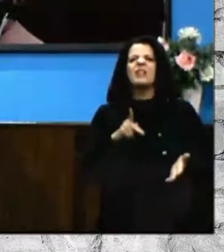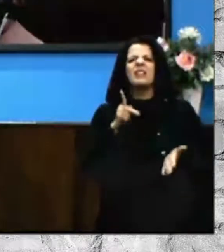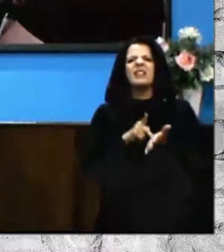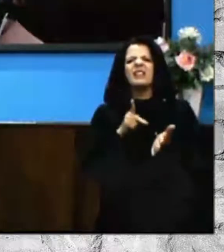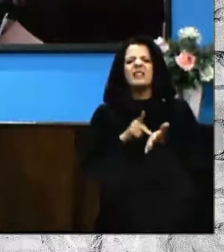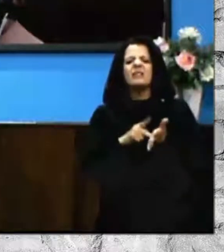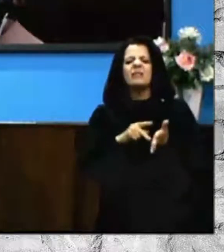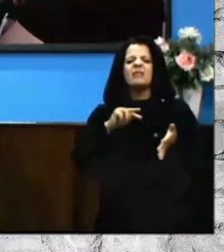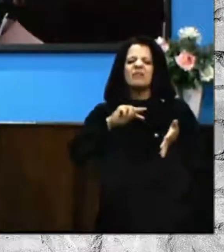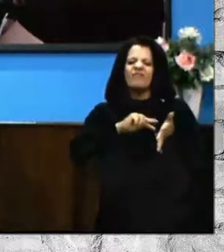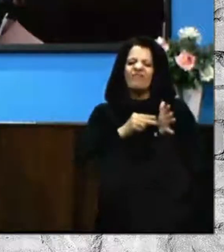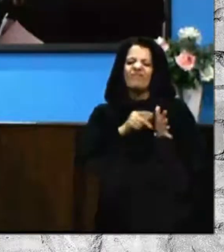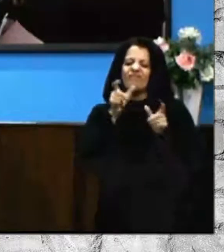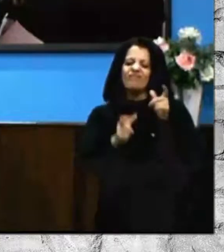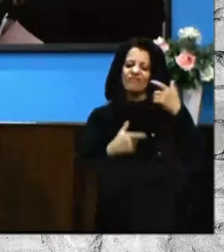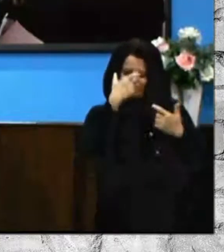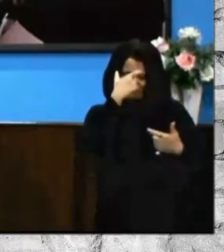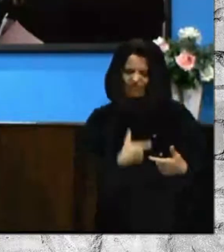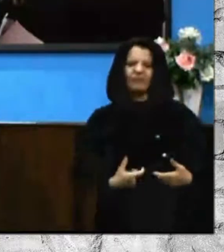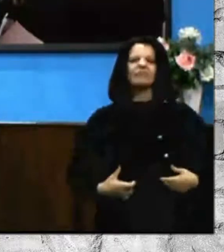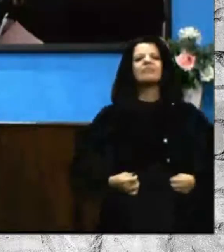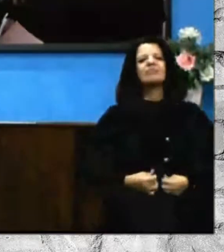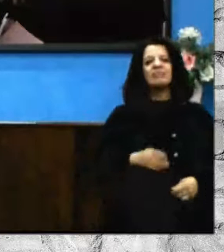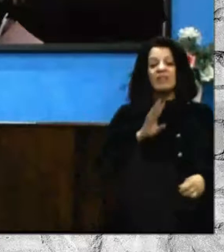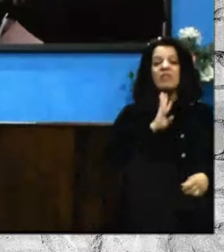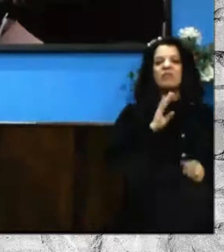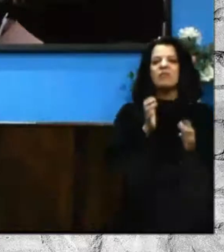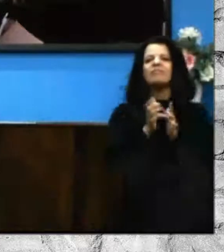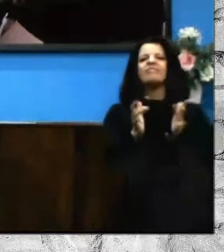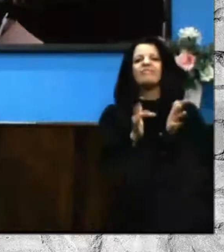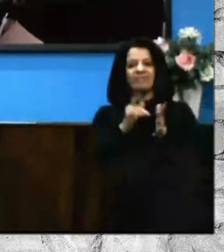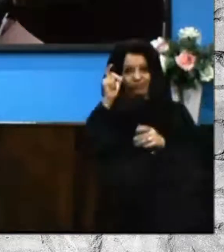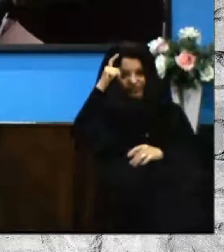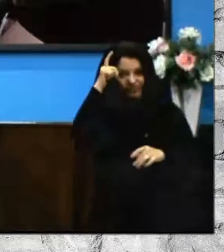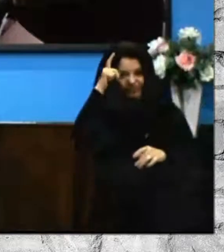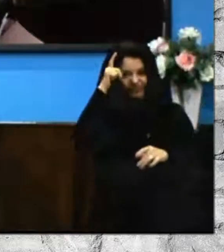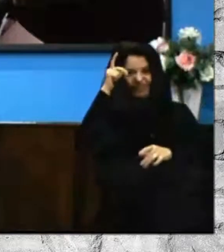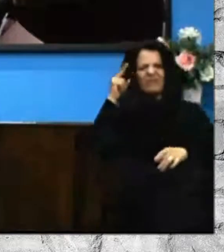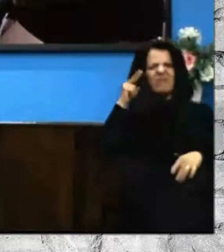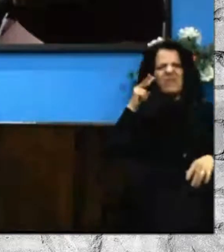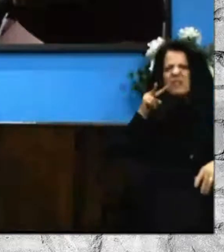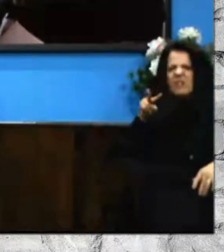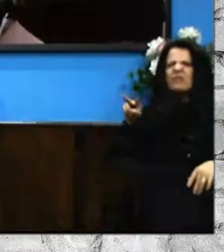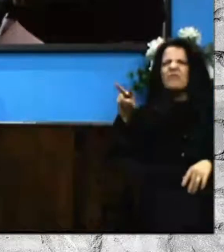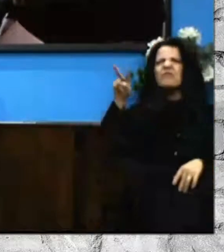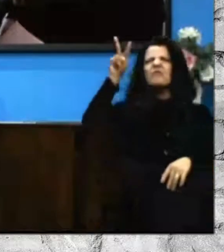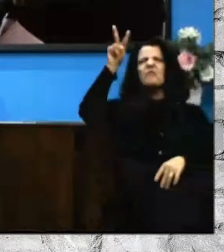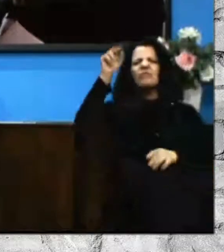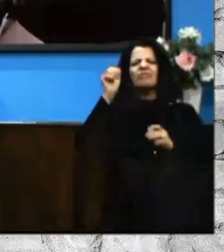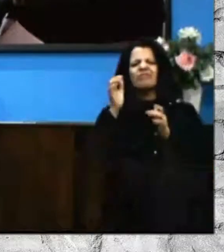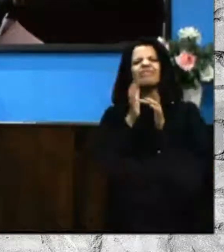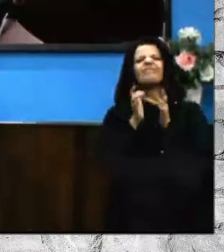realmente é. E sabe, ele conhecia Jesus. Ele tinha visto Jesus lá no céu, antes de